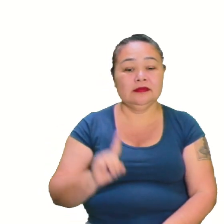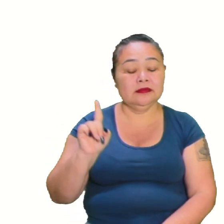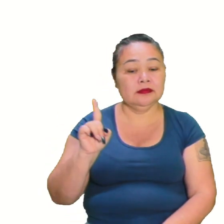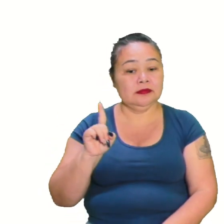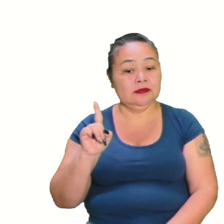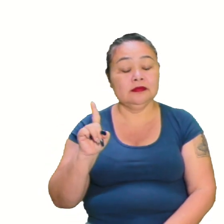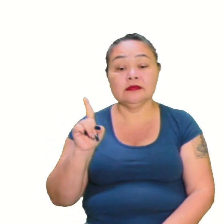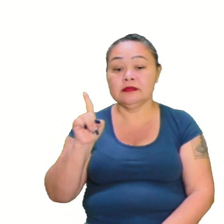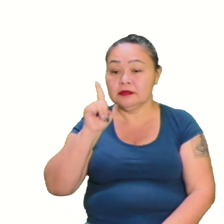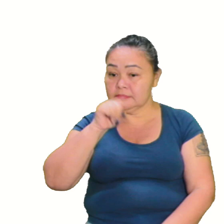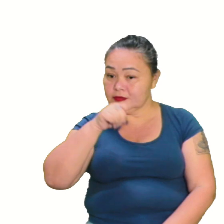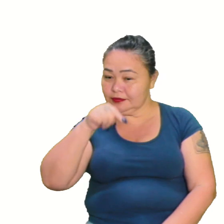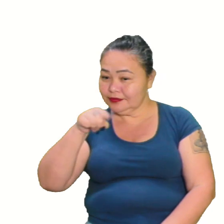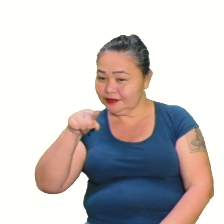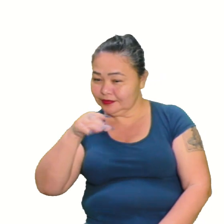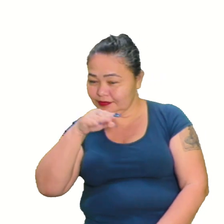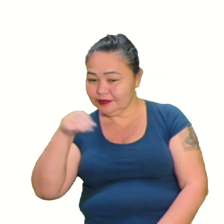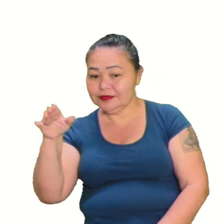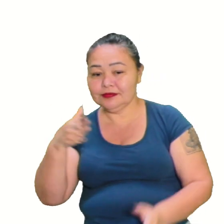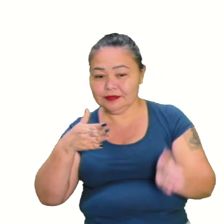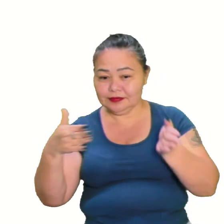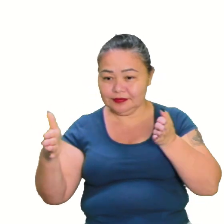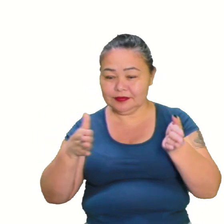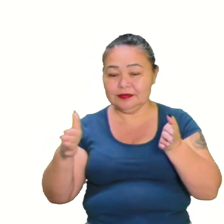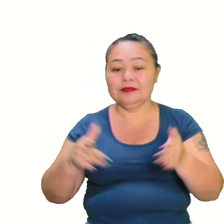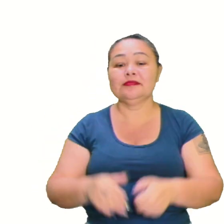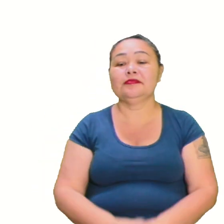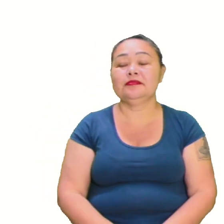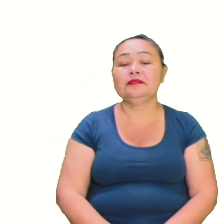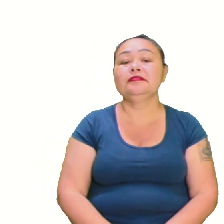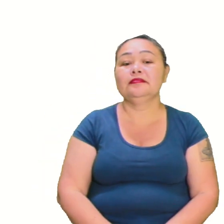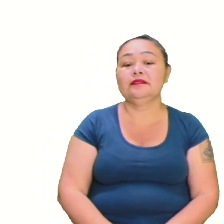E a cobrinha aqui para dizer que o intervalo está ali,